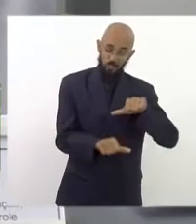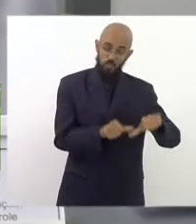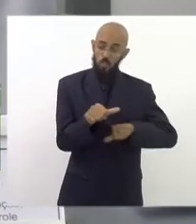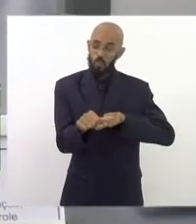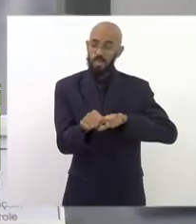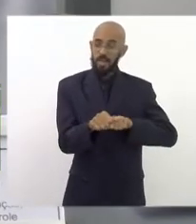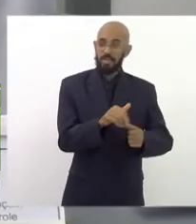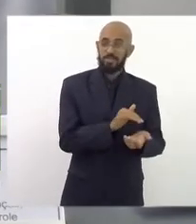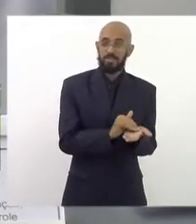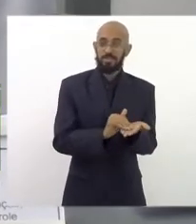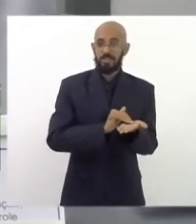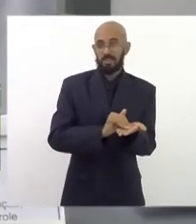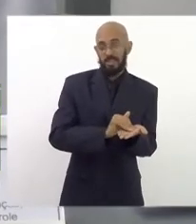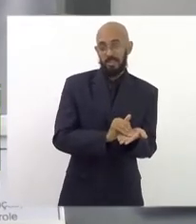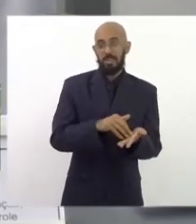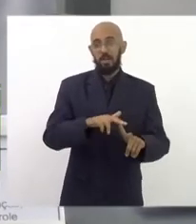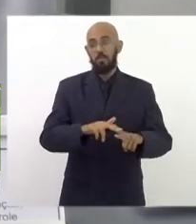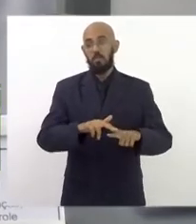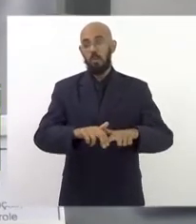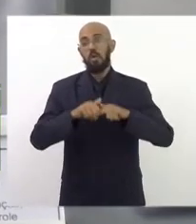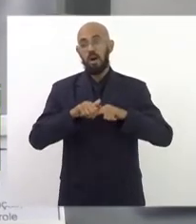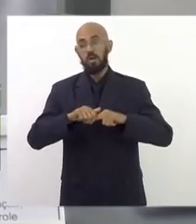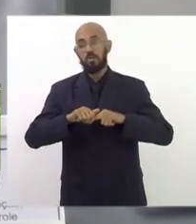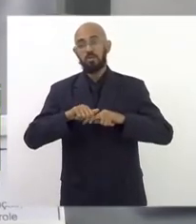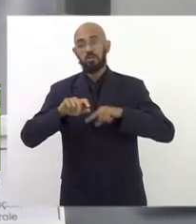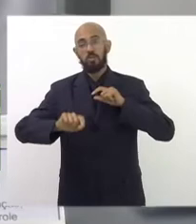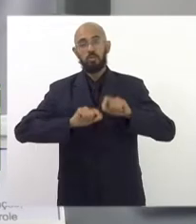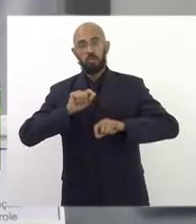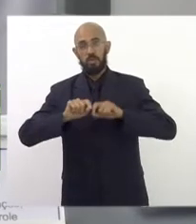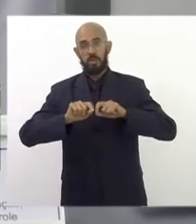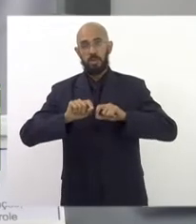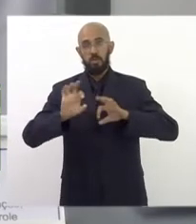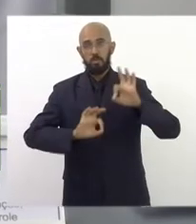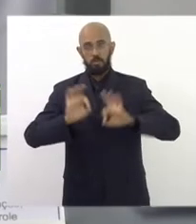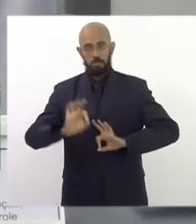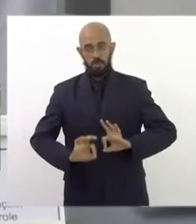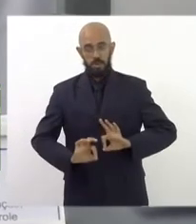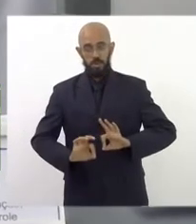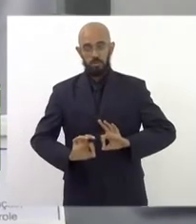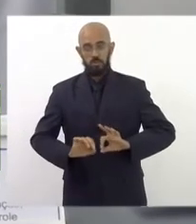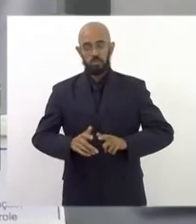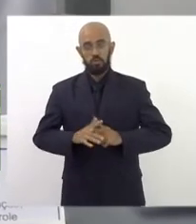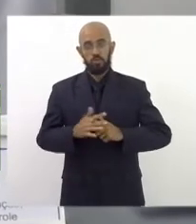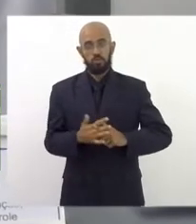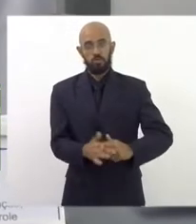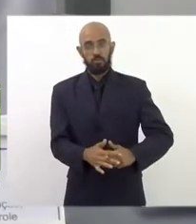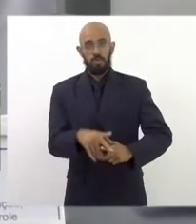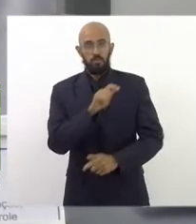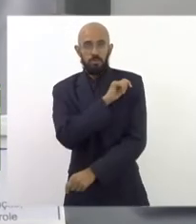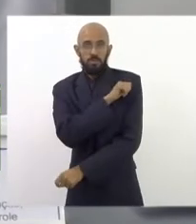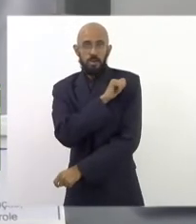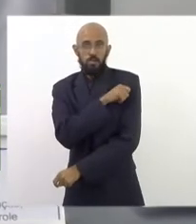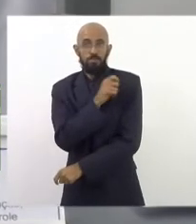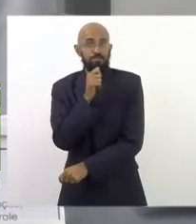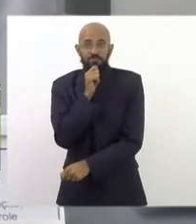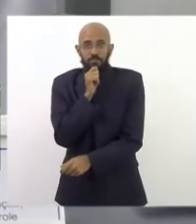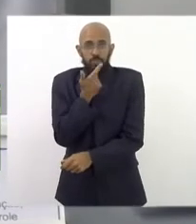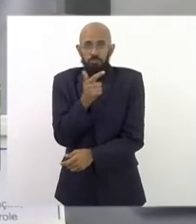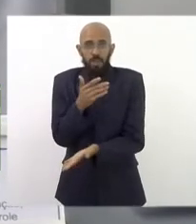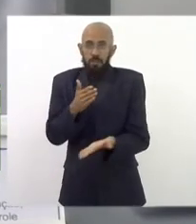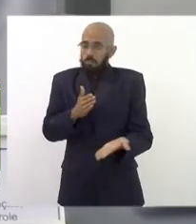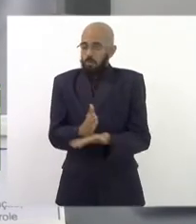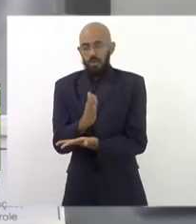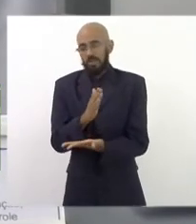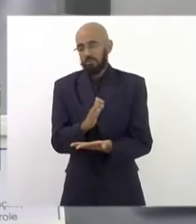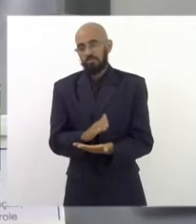Fazenda, visto que o plano de recuperação fiscal não está aprovado,